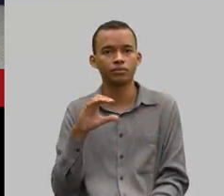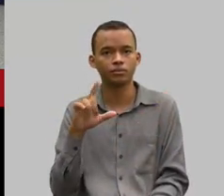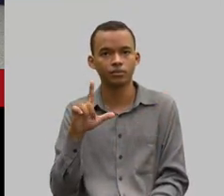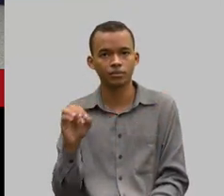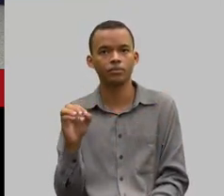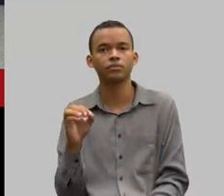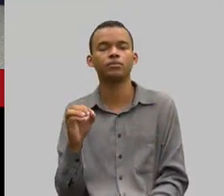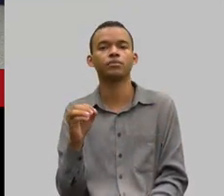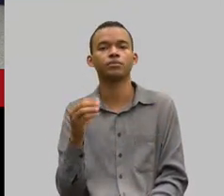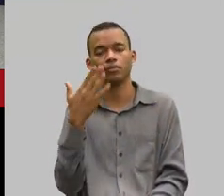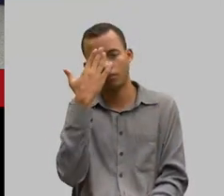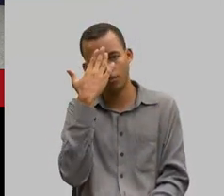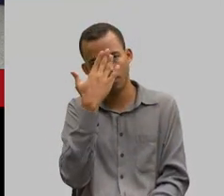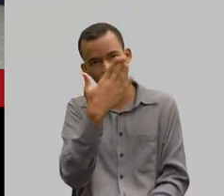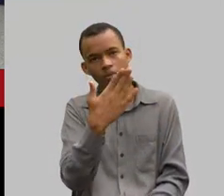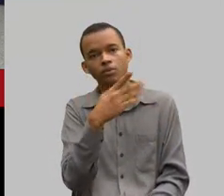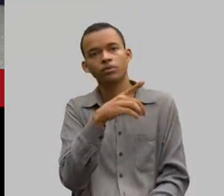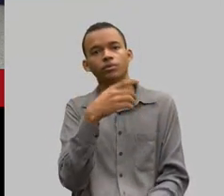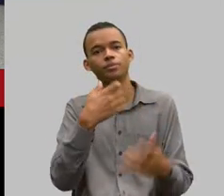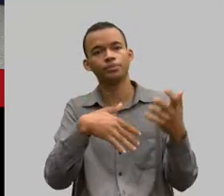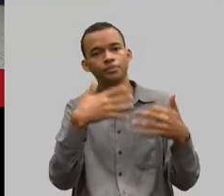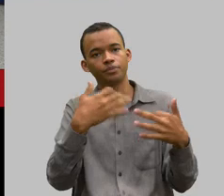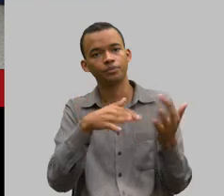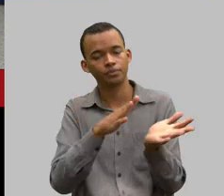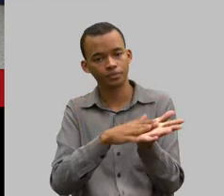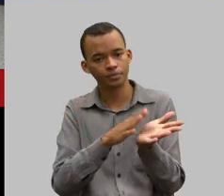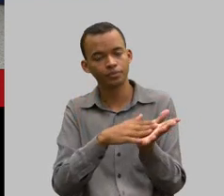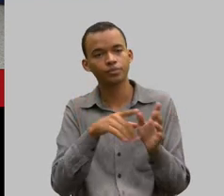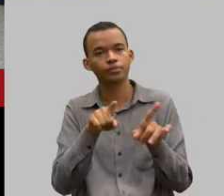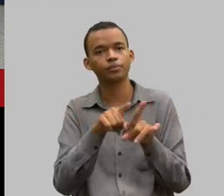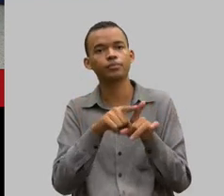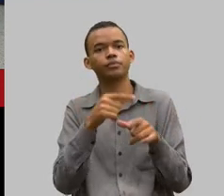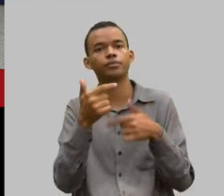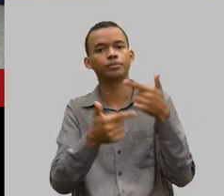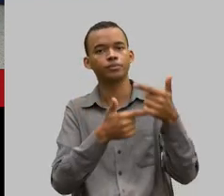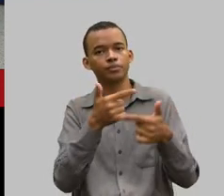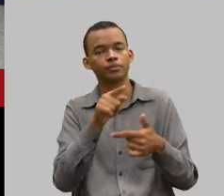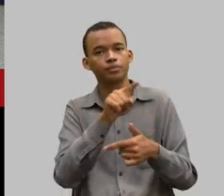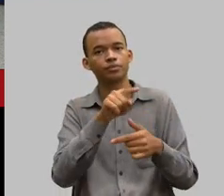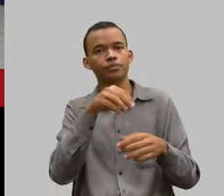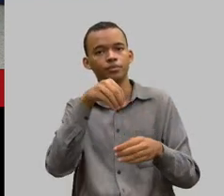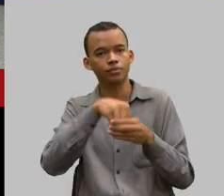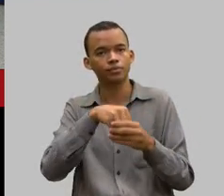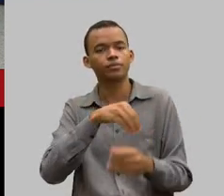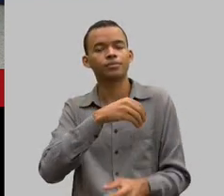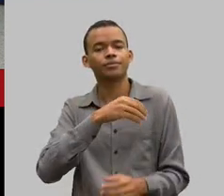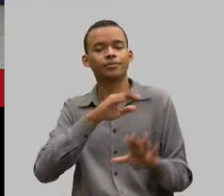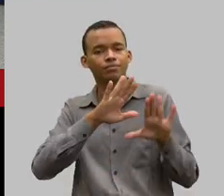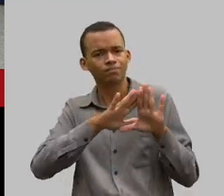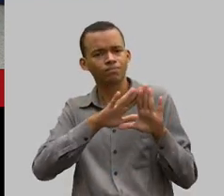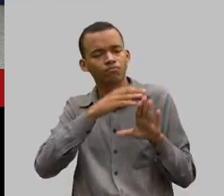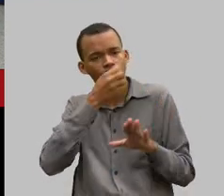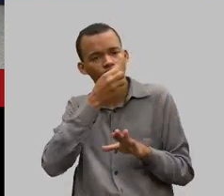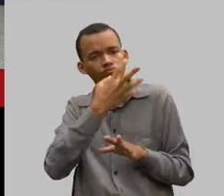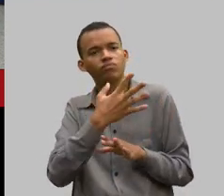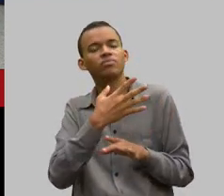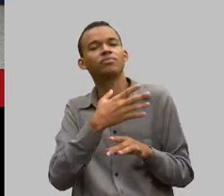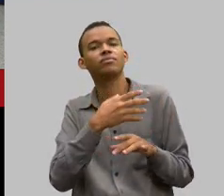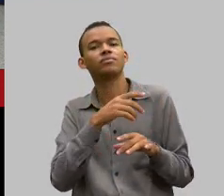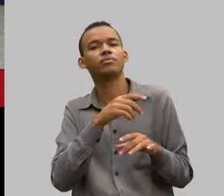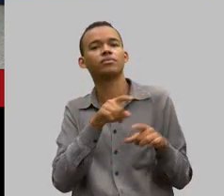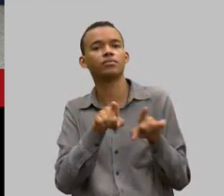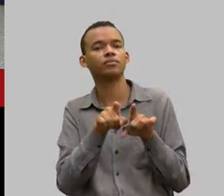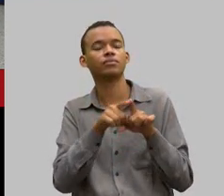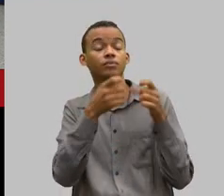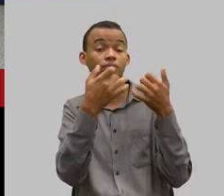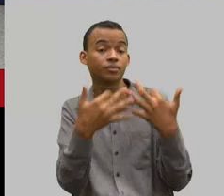parabenizá-lo pelo seu trabalho dizer que essa casa cresce muito com sua estadia aqui e dizer Deputado eh que